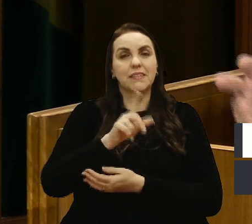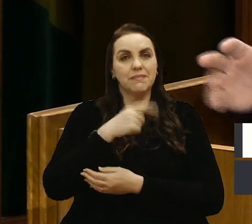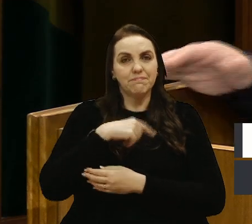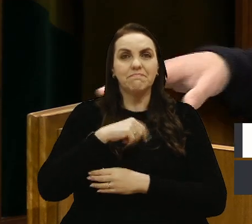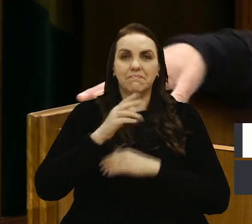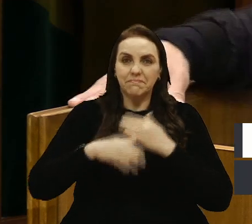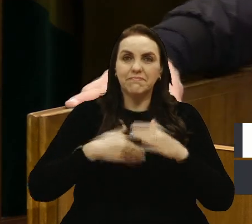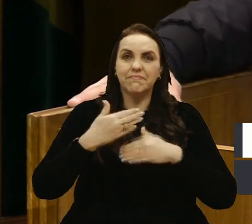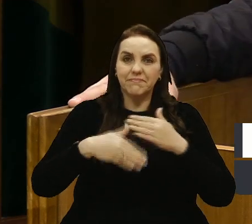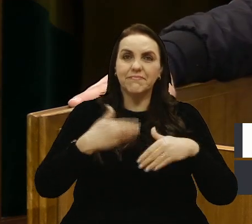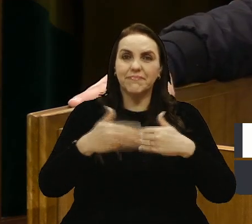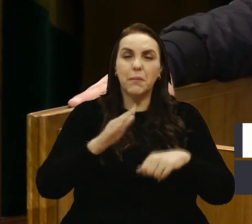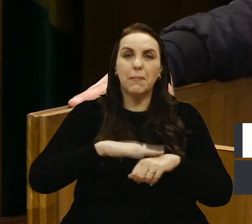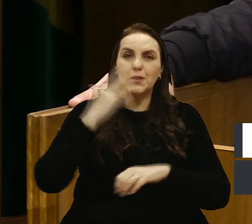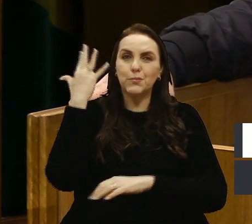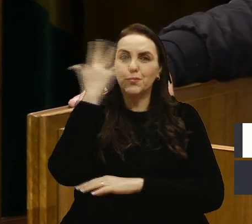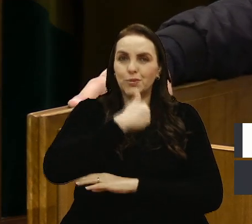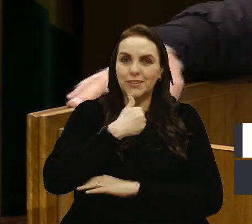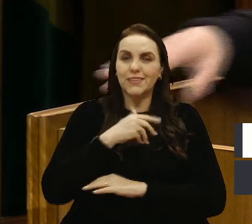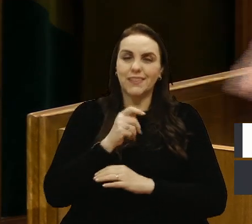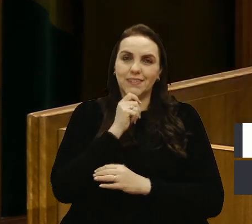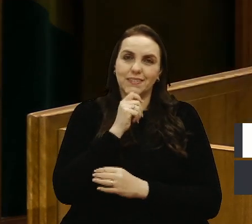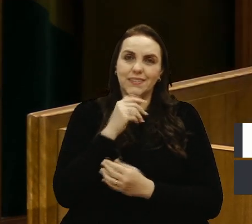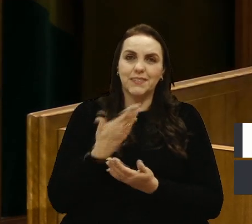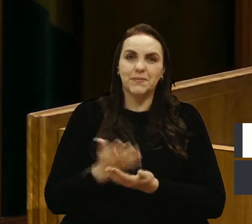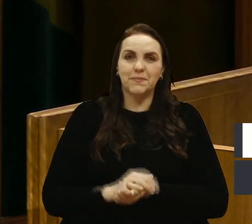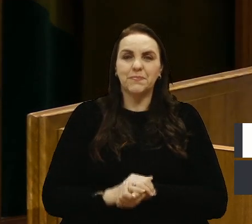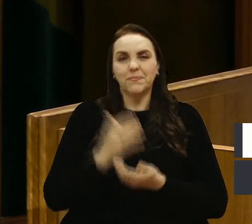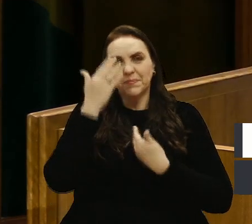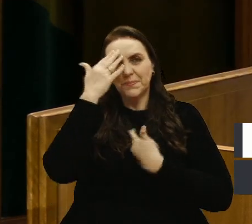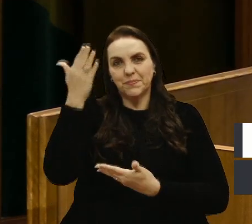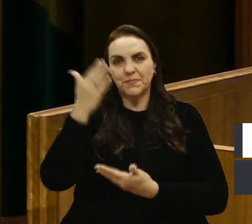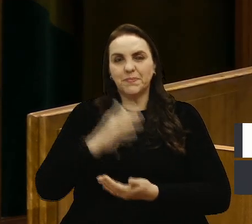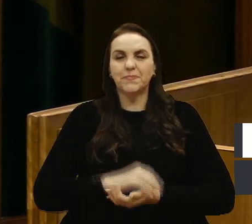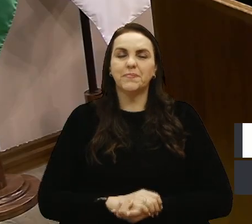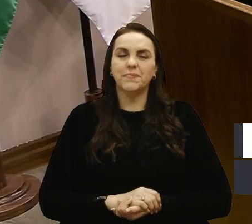cada vez mais bonita como ela já vem sendo. Muito obrigado. Obrigado, vereador. É encerrada a discussão.